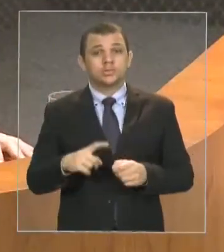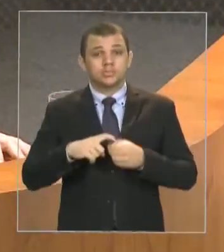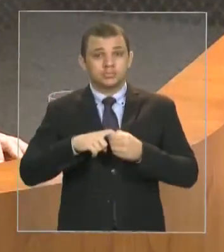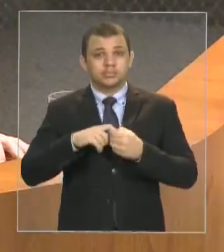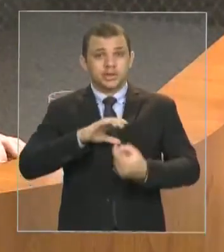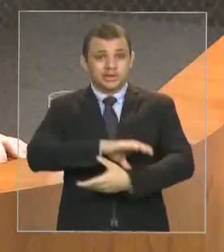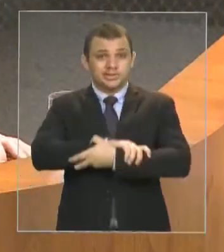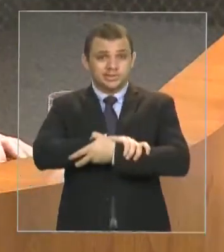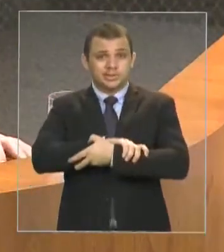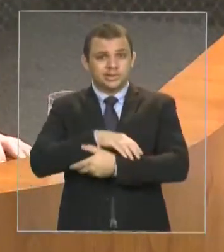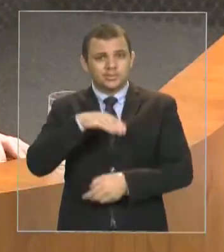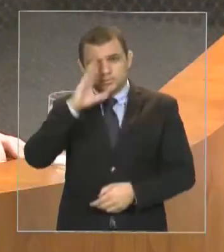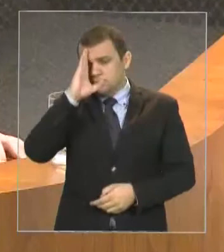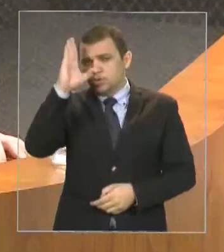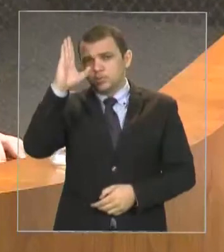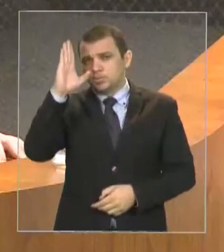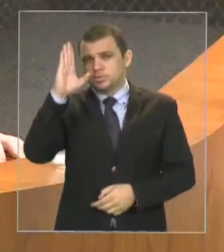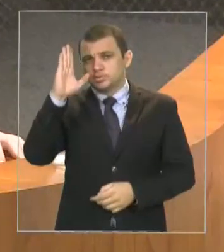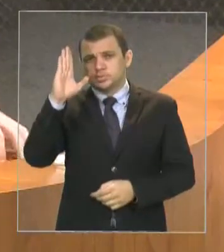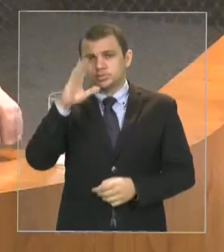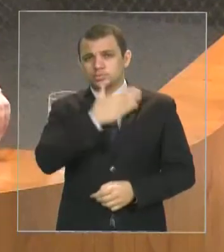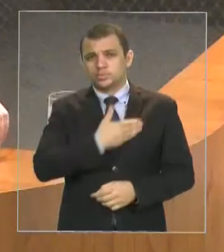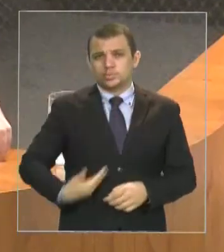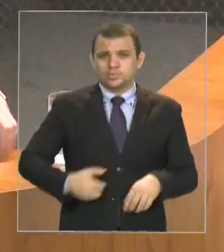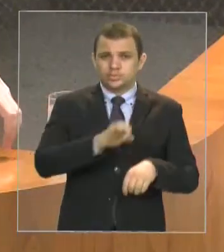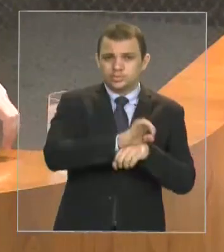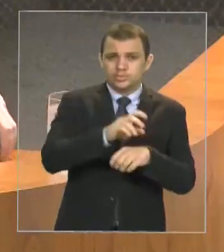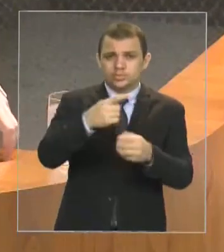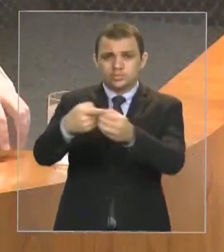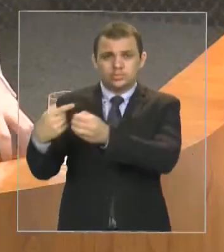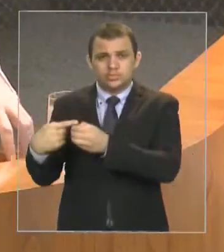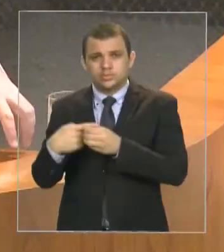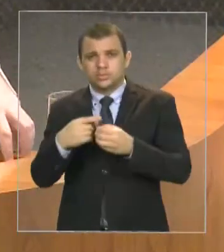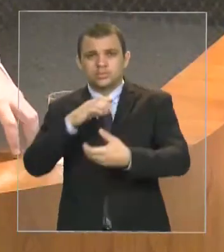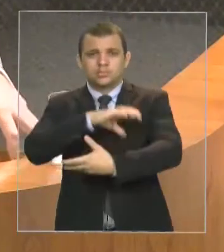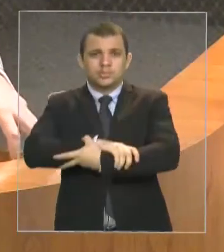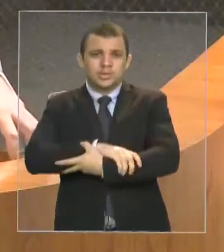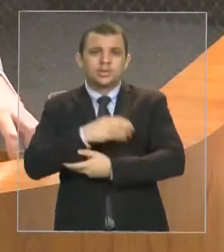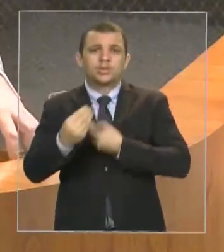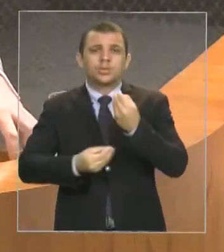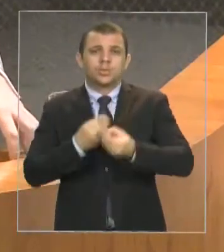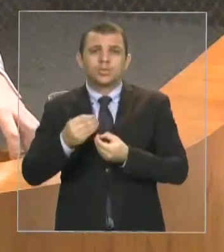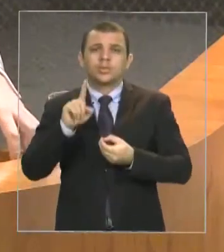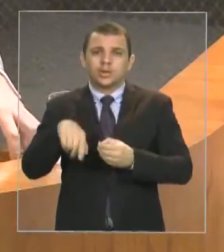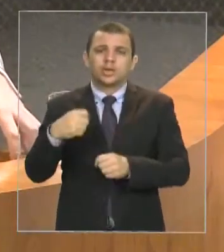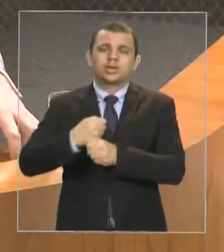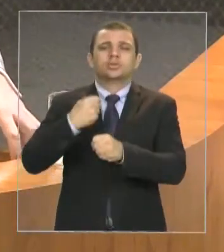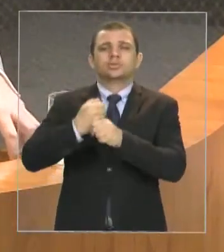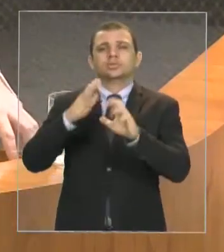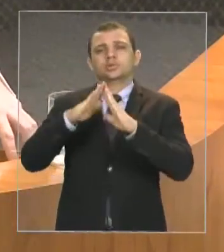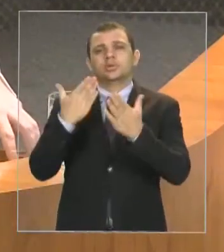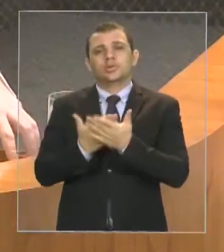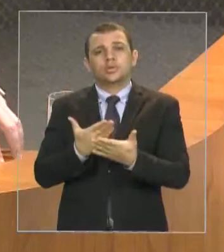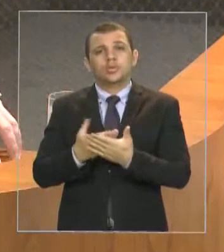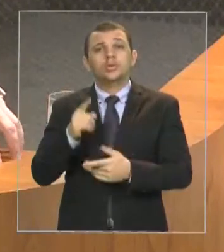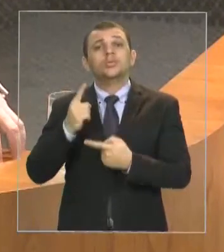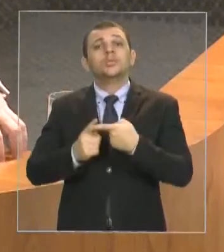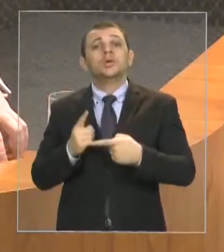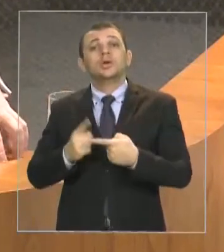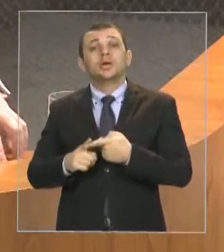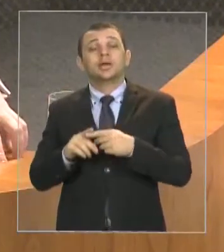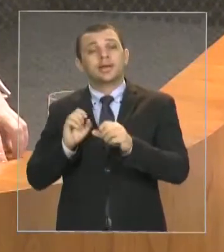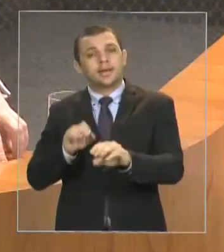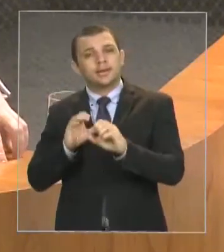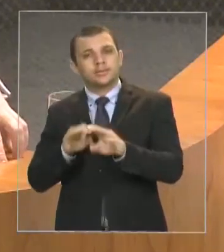sendo feita com os municípios, porque só a educação pode mudar a realidade do nosso Estado. E eu acho que esse governo